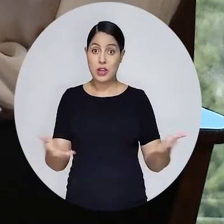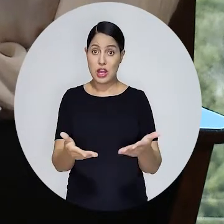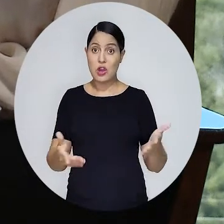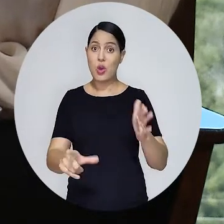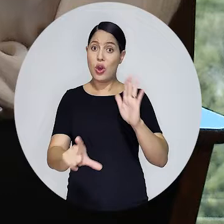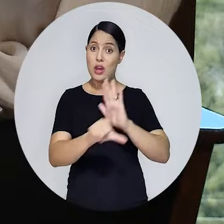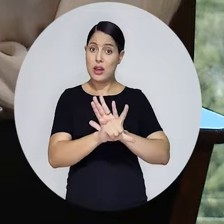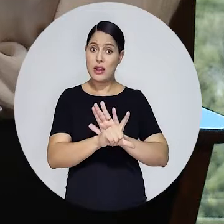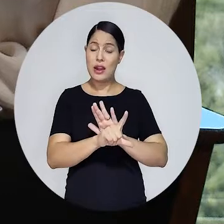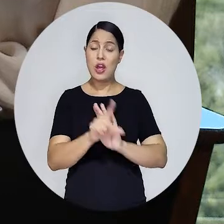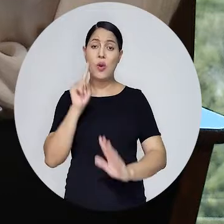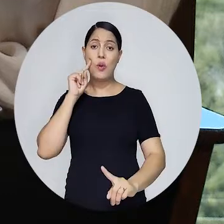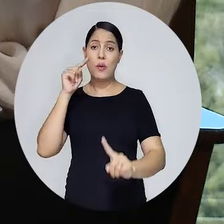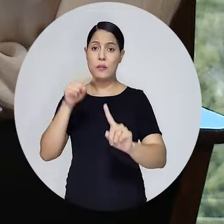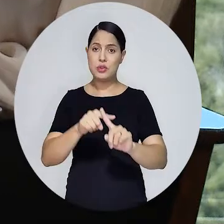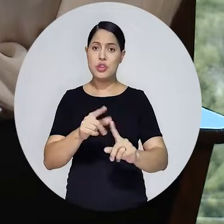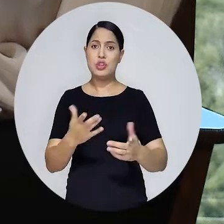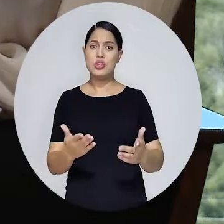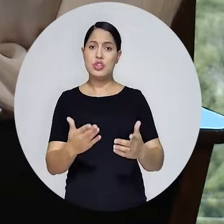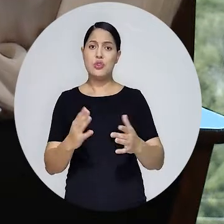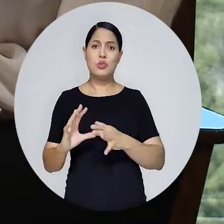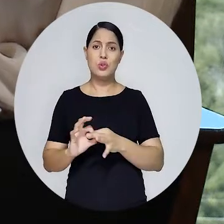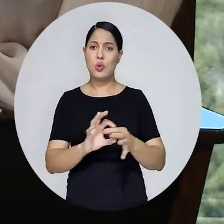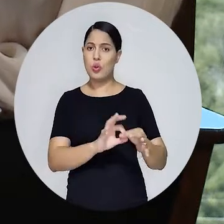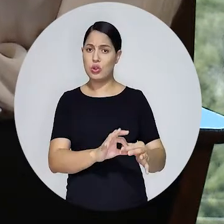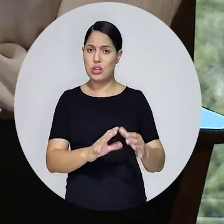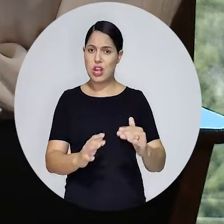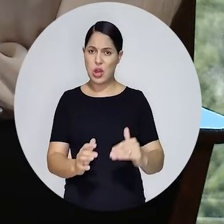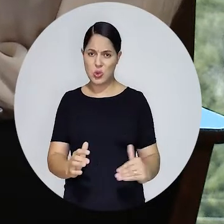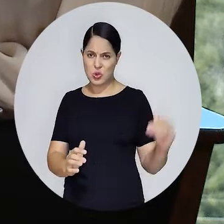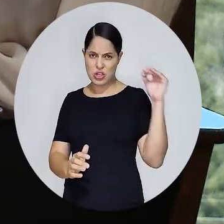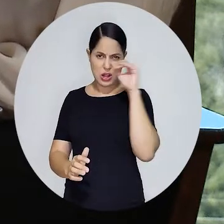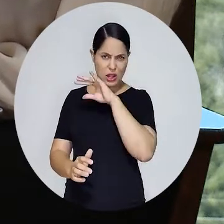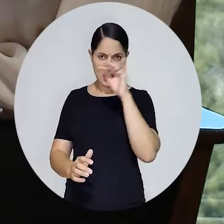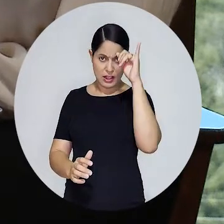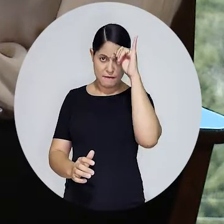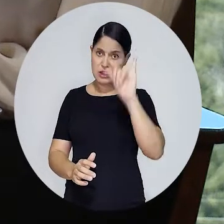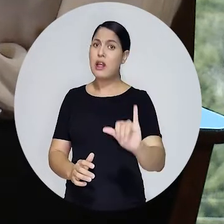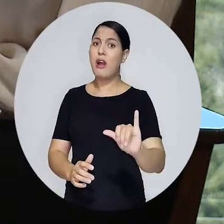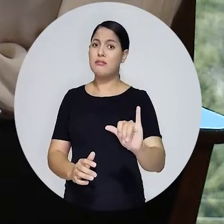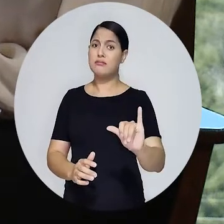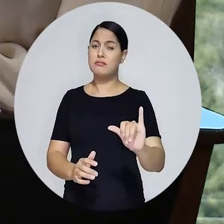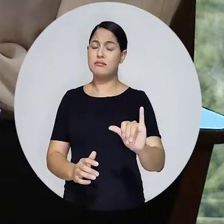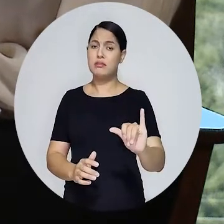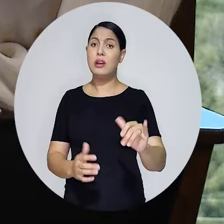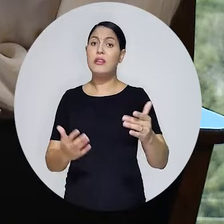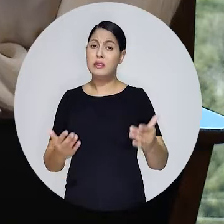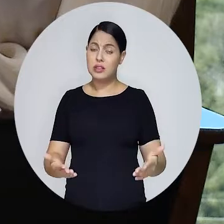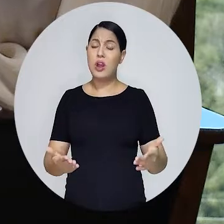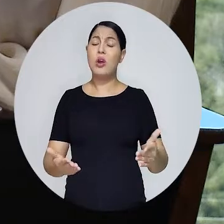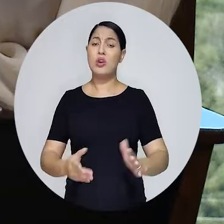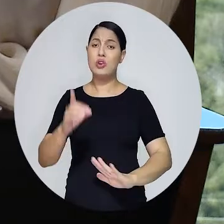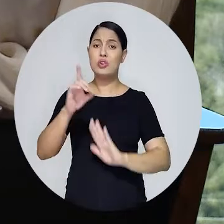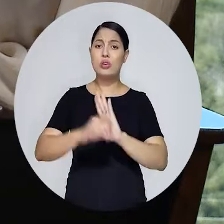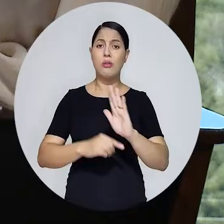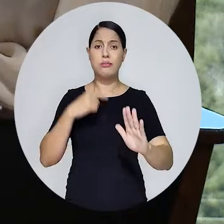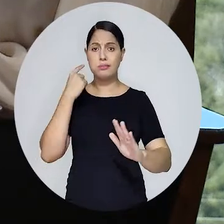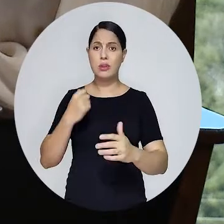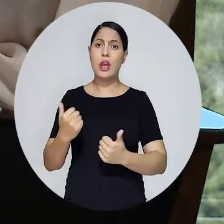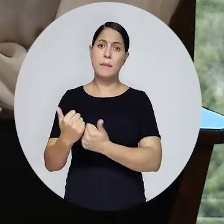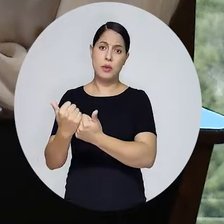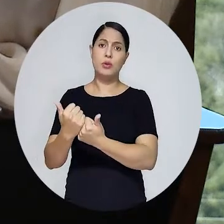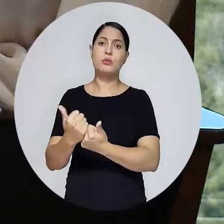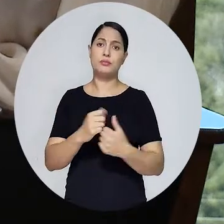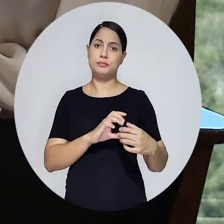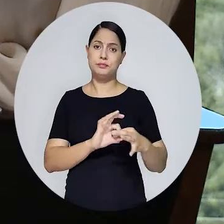ao Brasil e como mais uma ferramenta inibitória, talvez, das autoridades para a violação, cometimento de violação